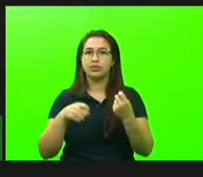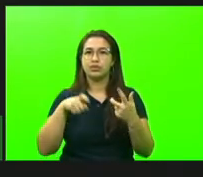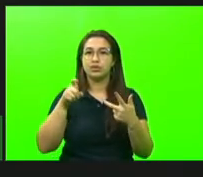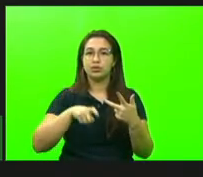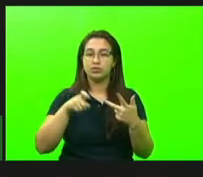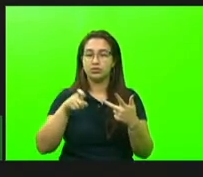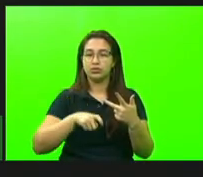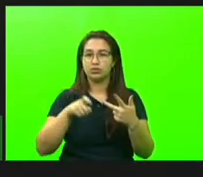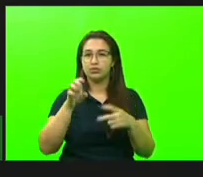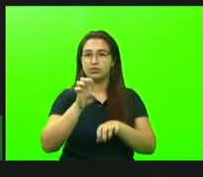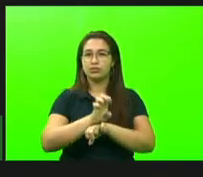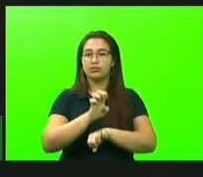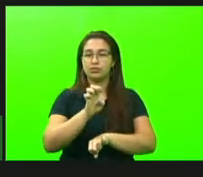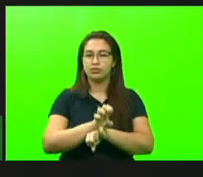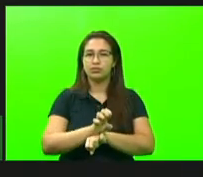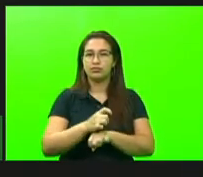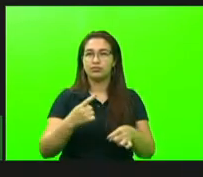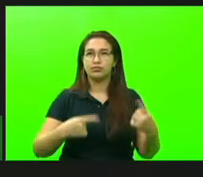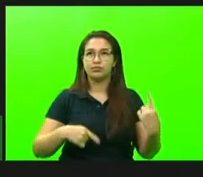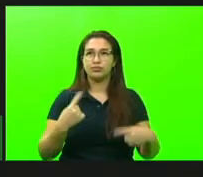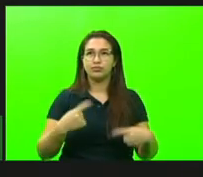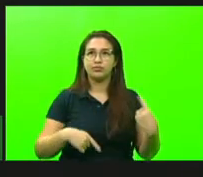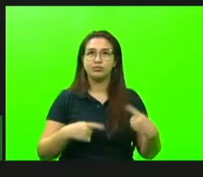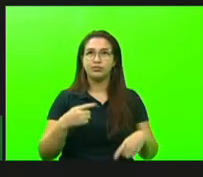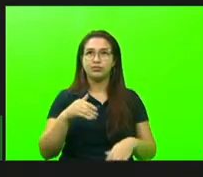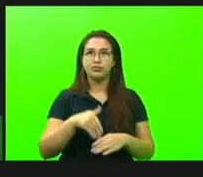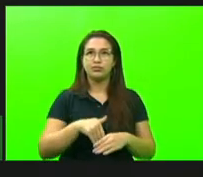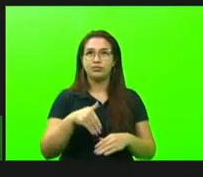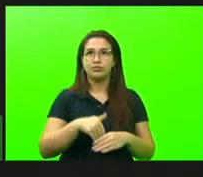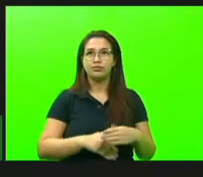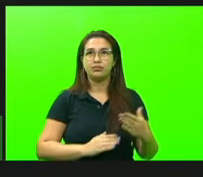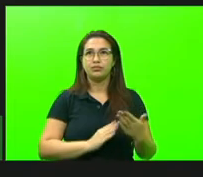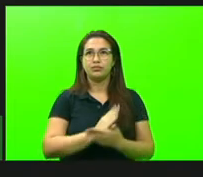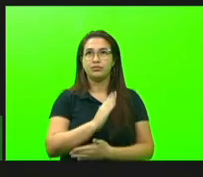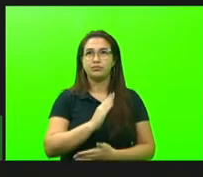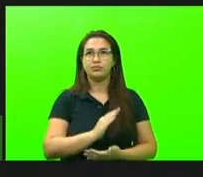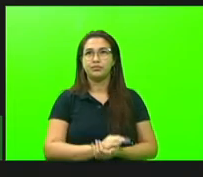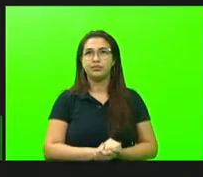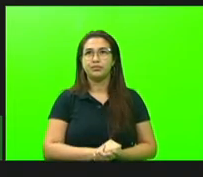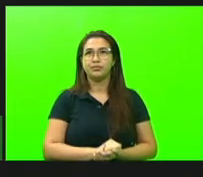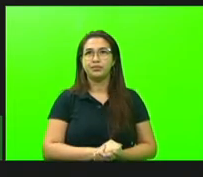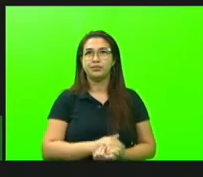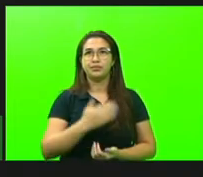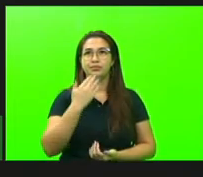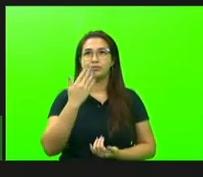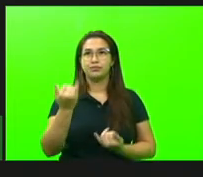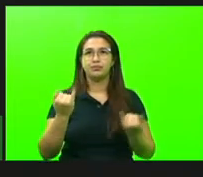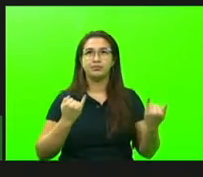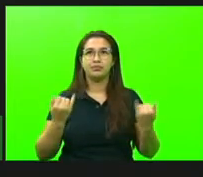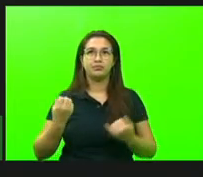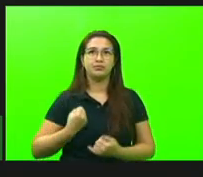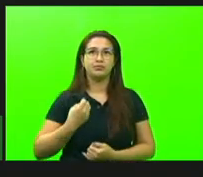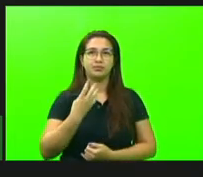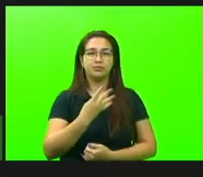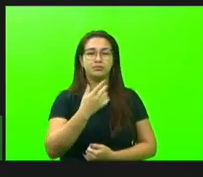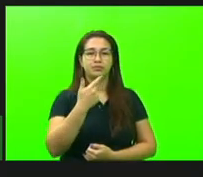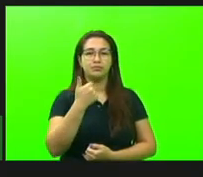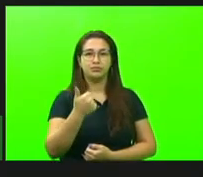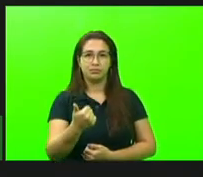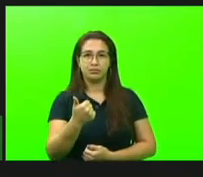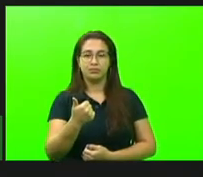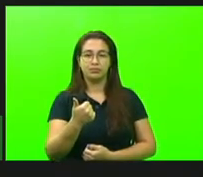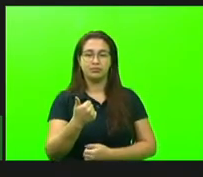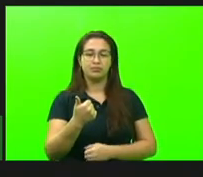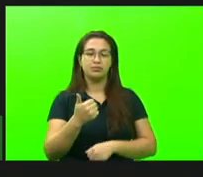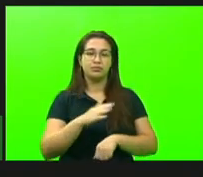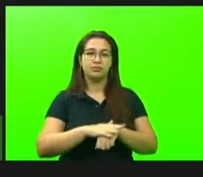Em discussão, em votação, aprovado. Pedido de informação 41,